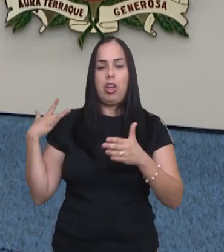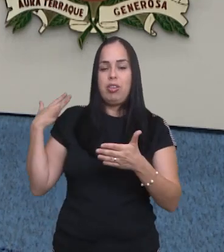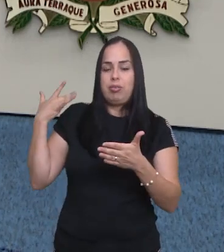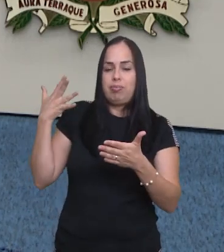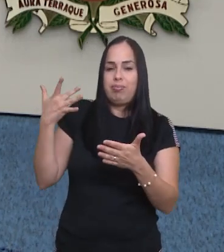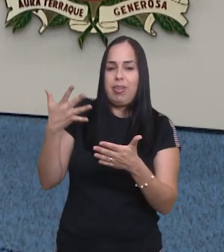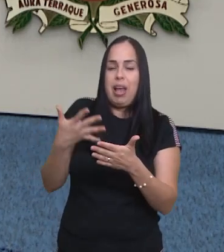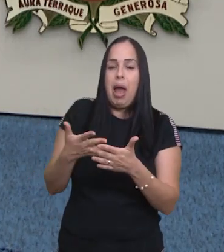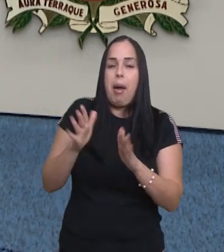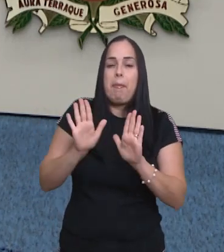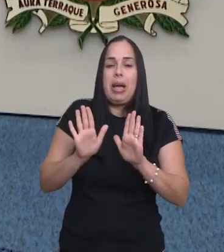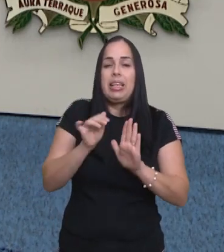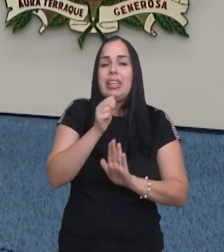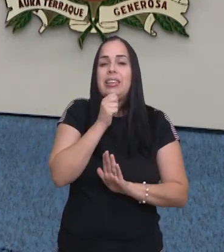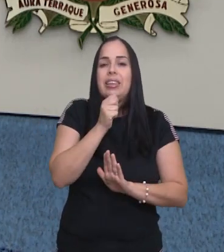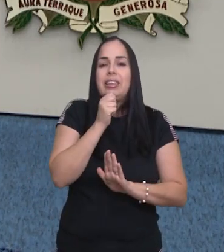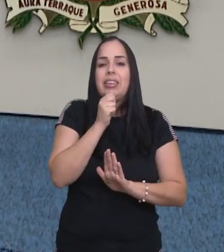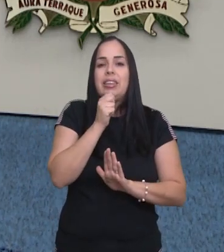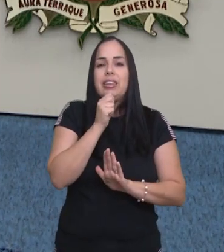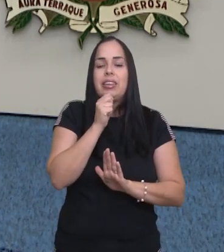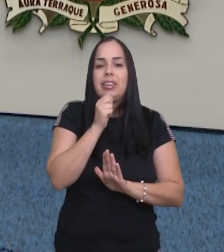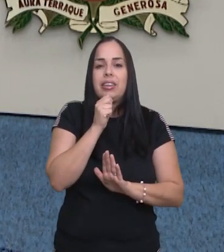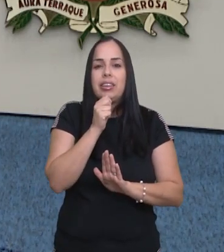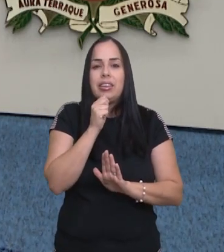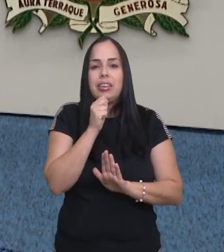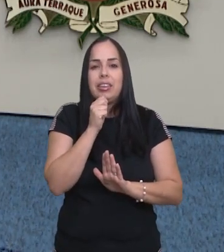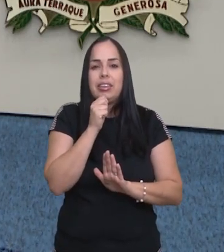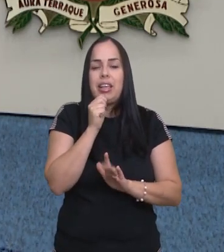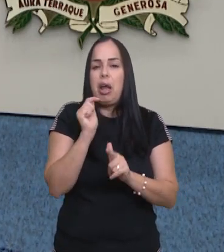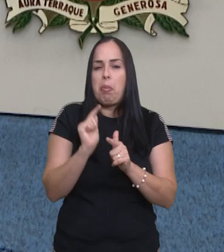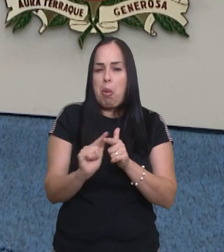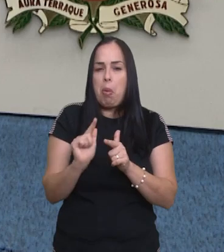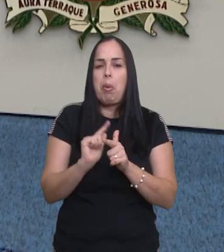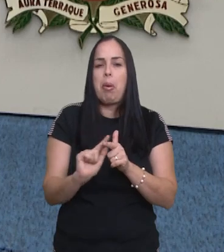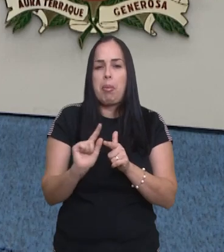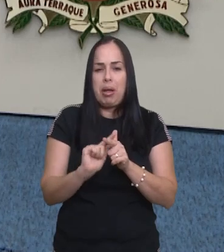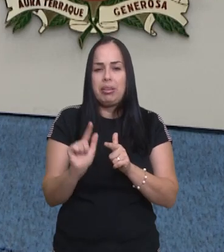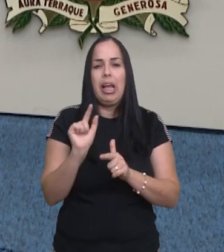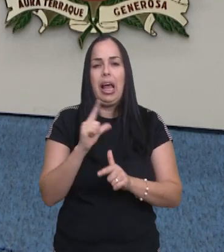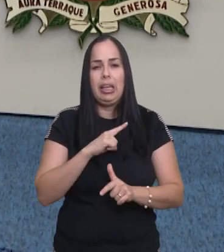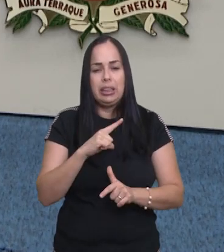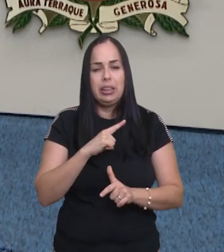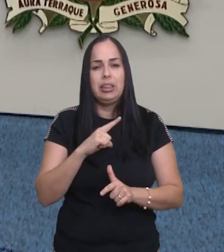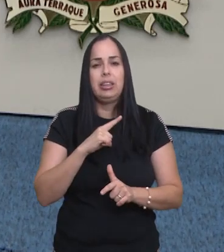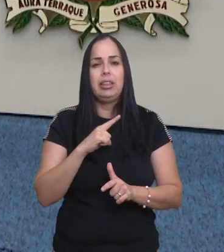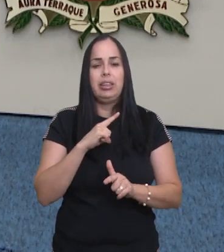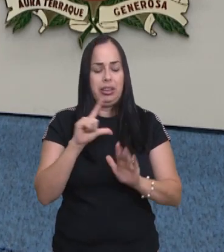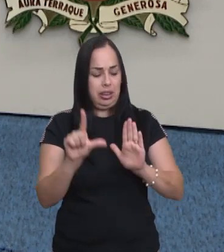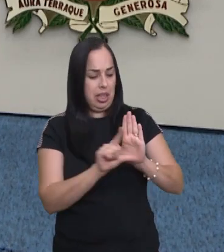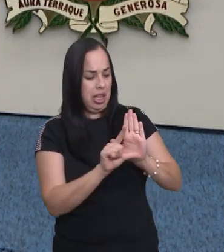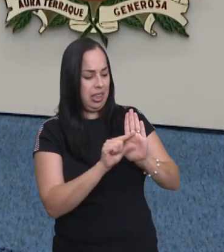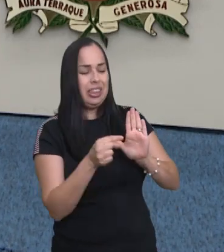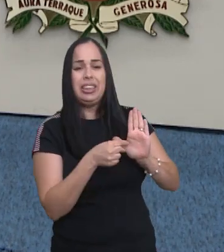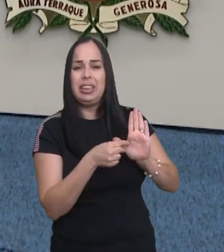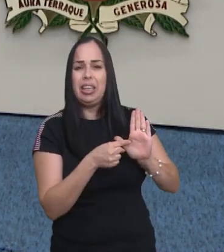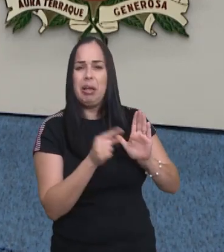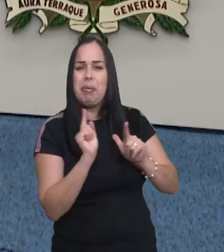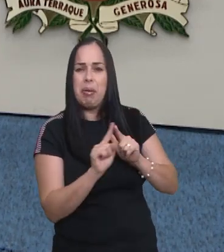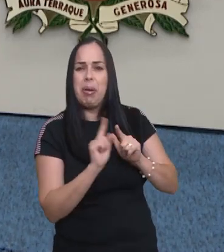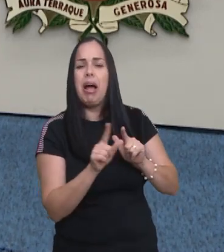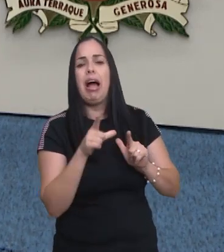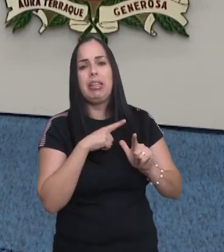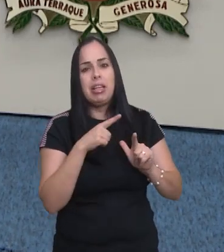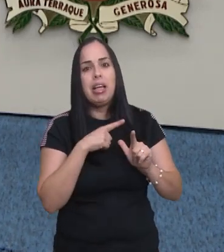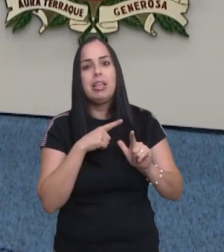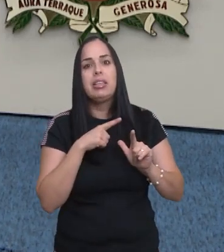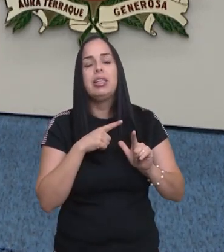tempo, porém ainda existem alguns pequenos problemas na instalação dessa lei. E é por